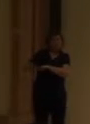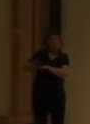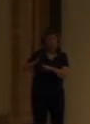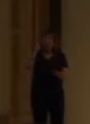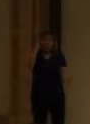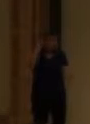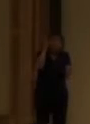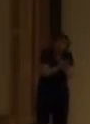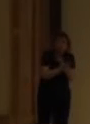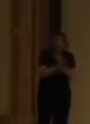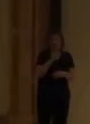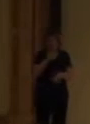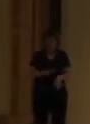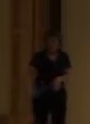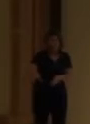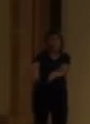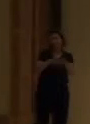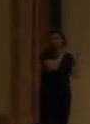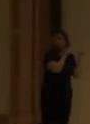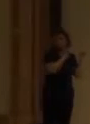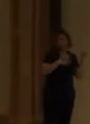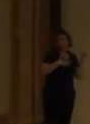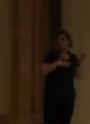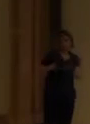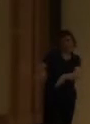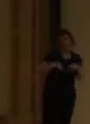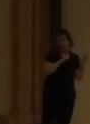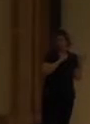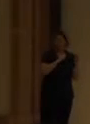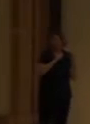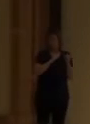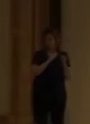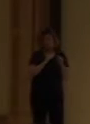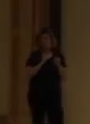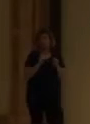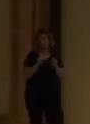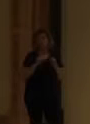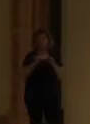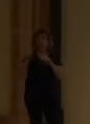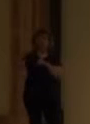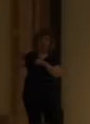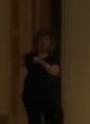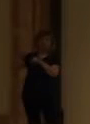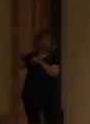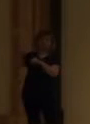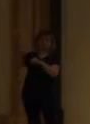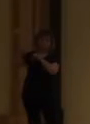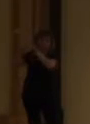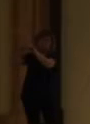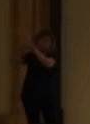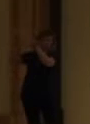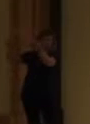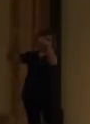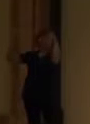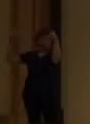todos os dias passam para empresas multinacionais de produção agrícola e que, de alguma